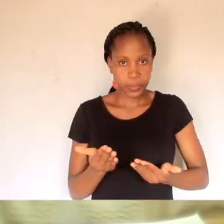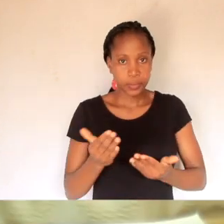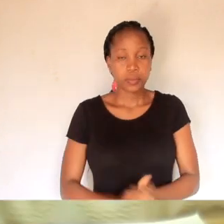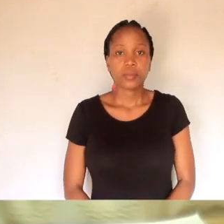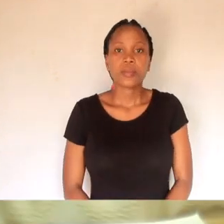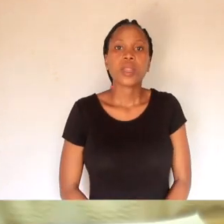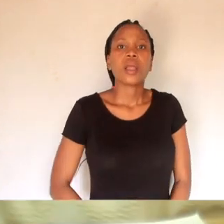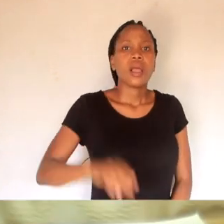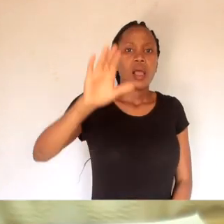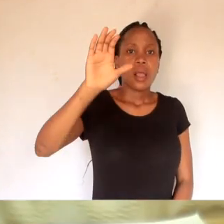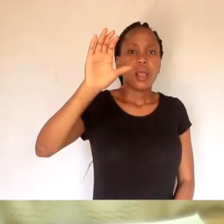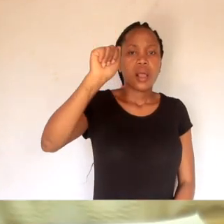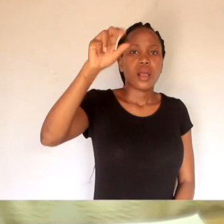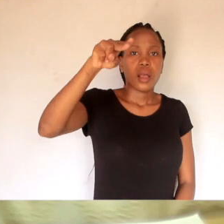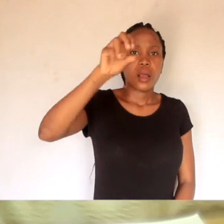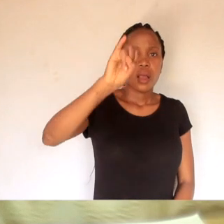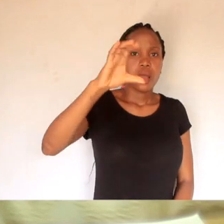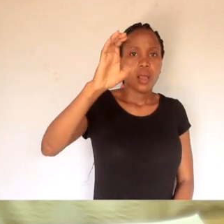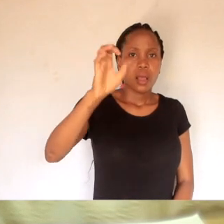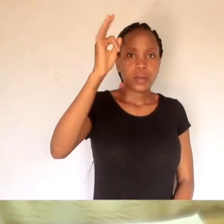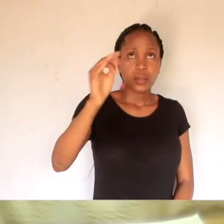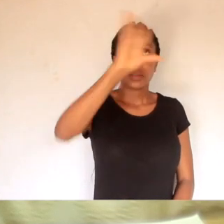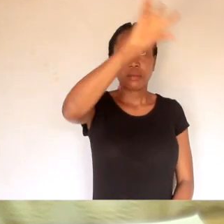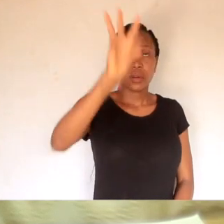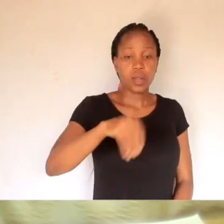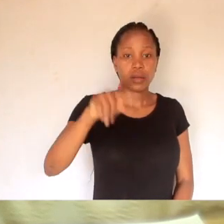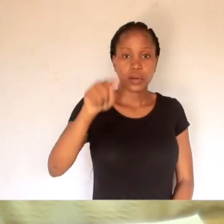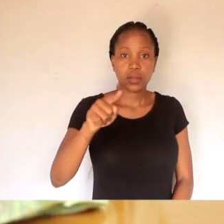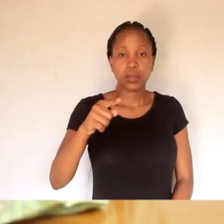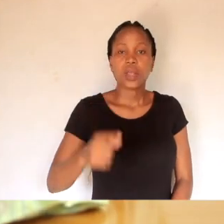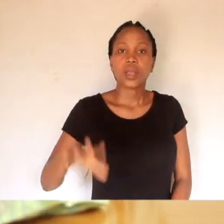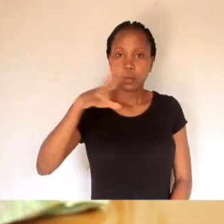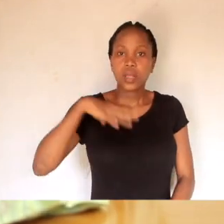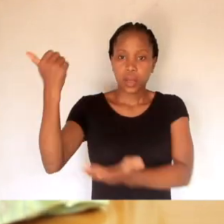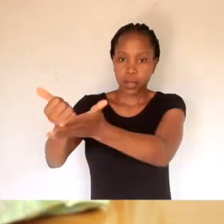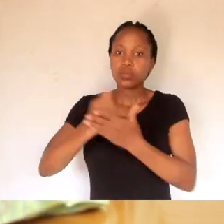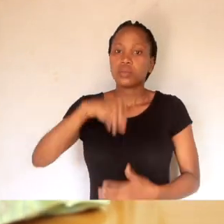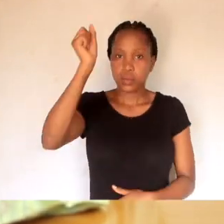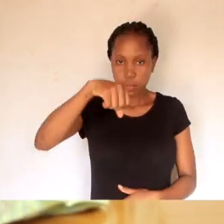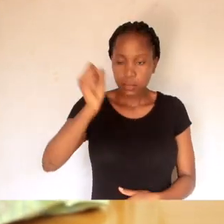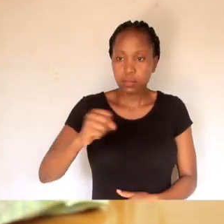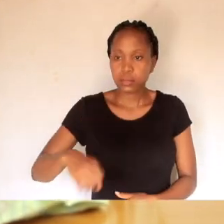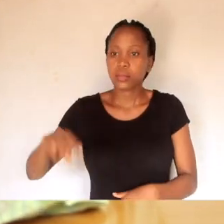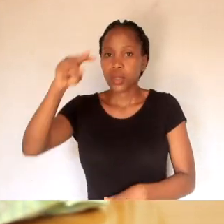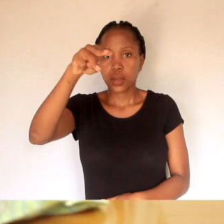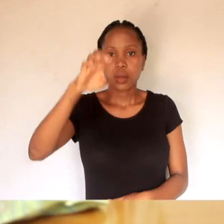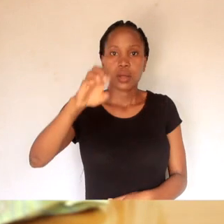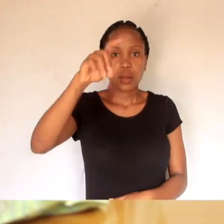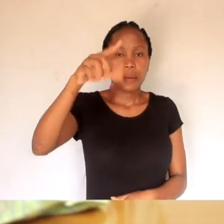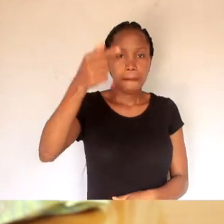da ANCEFA a nível da África tem uma mão também do MEPT. A ANCEFA desempenhou um grande papel